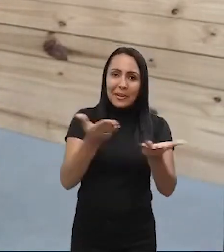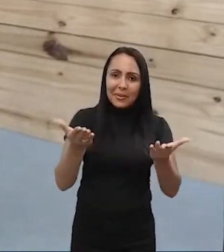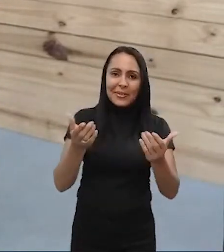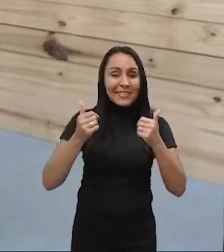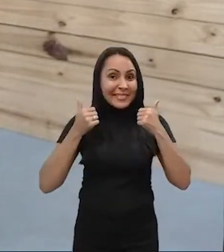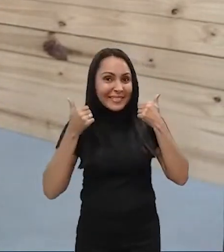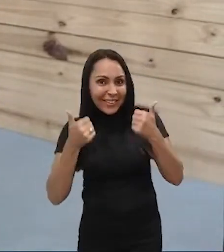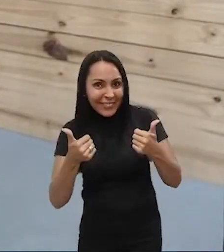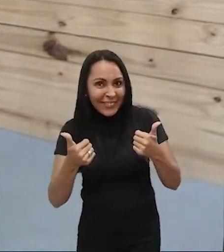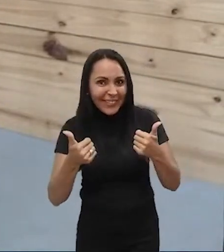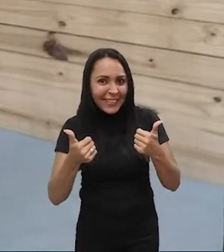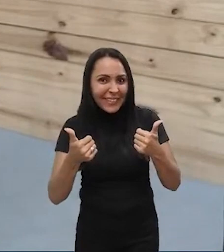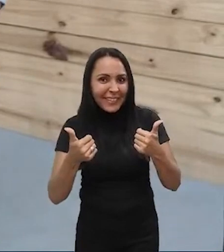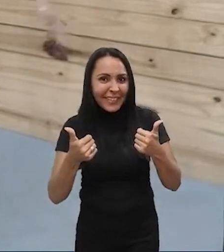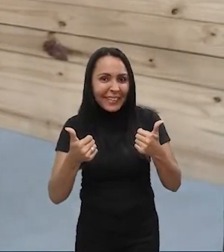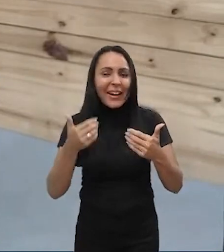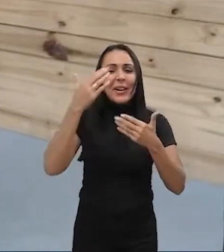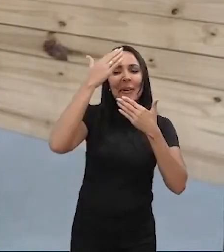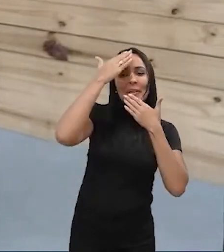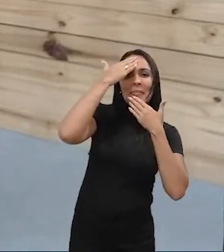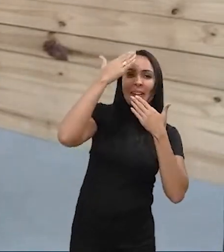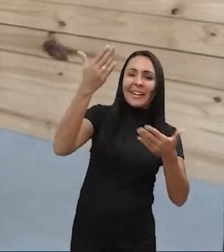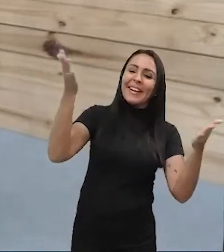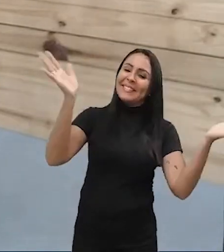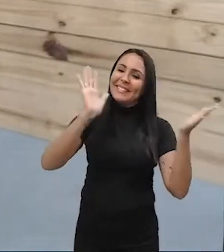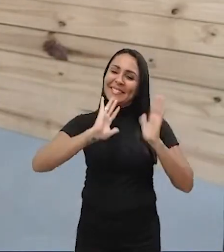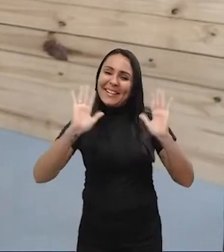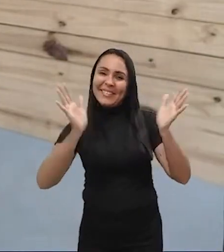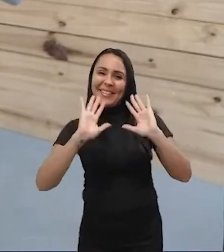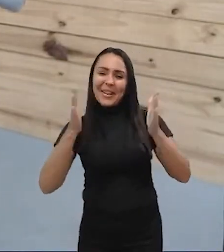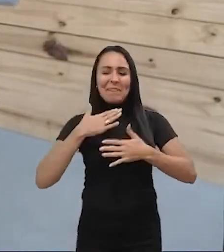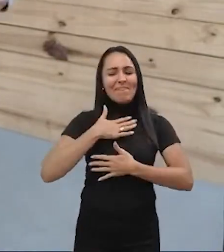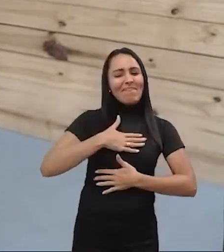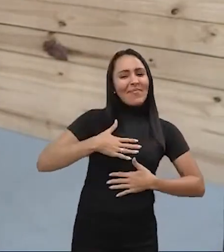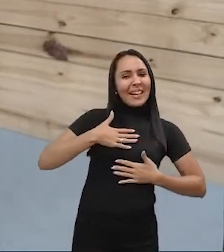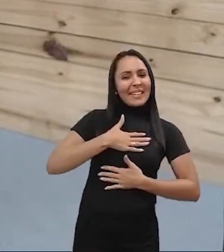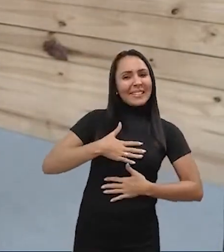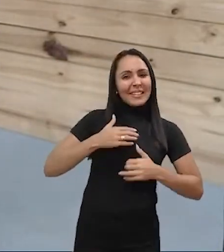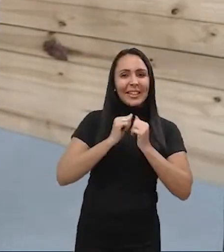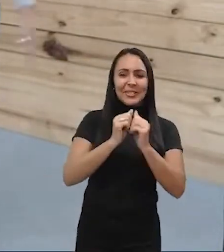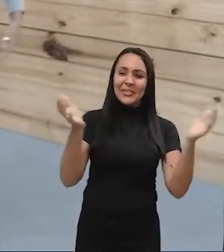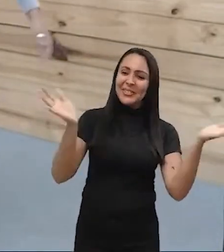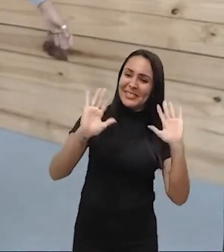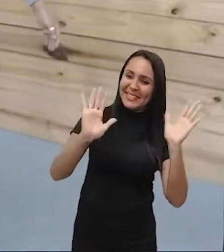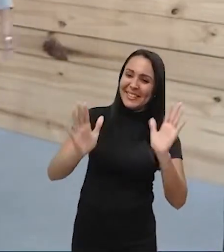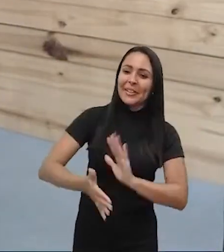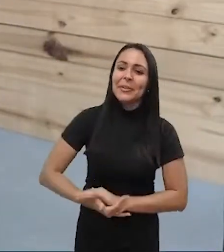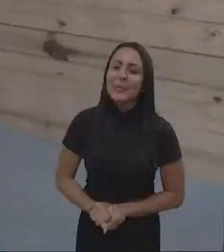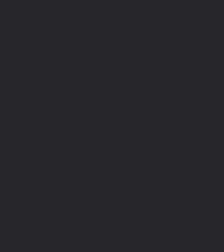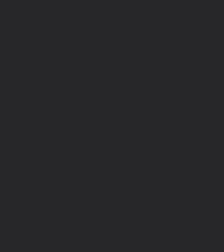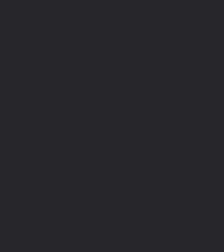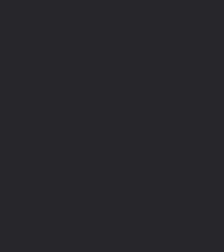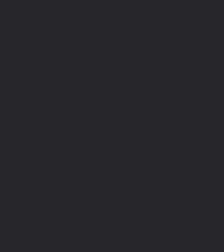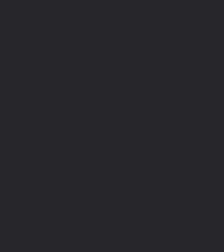Está bom? Obrigada, até mais, é um prazer. Até a próxima.